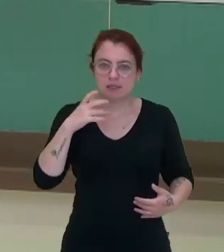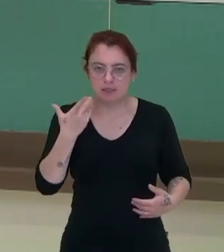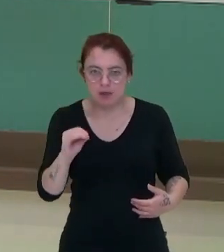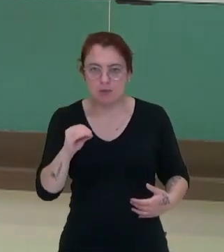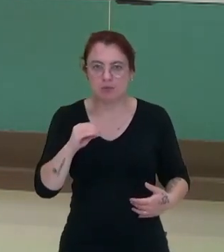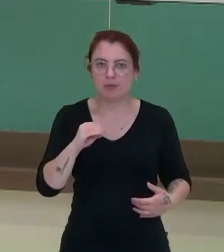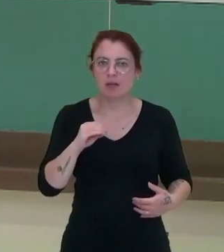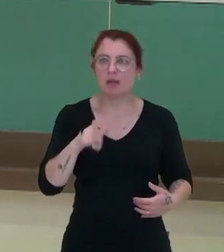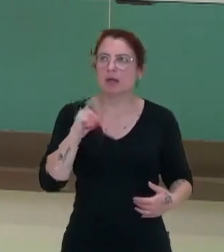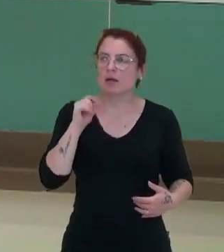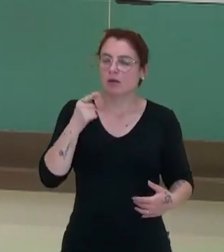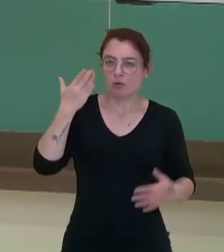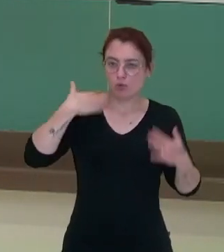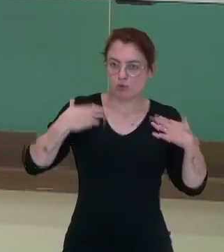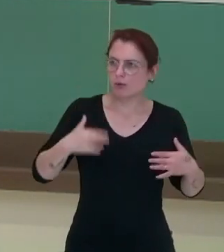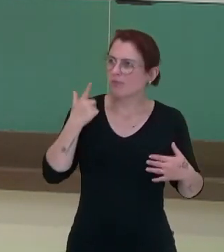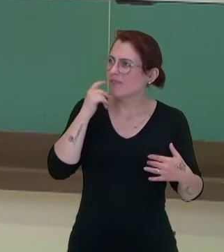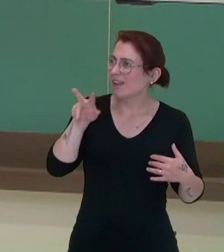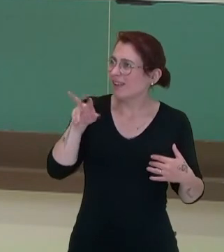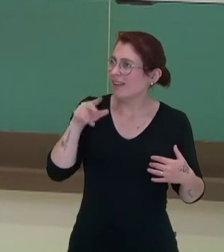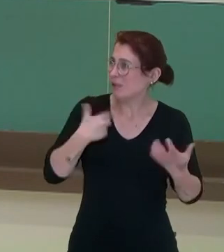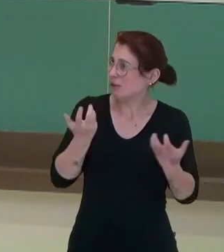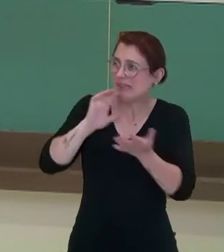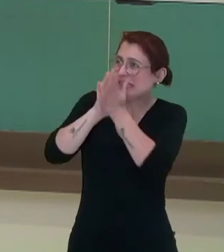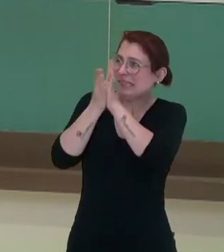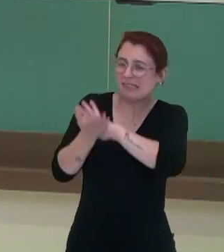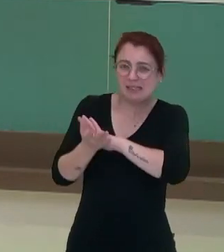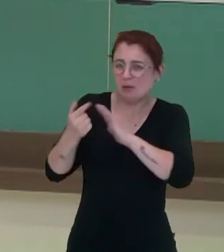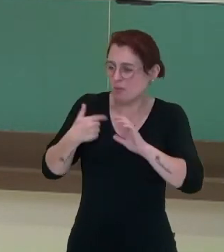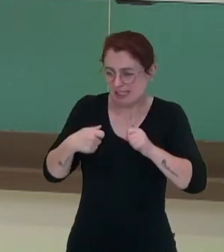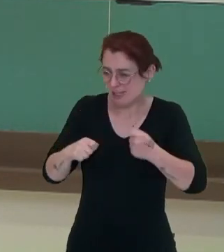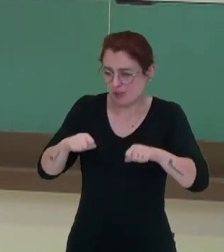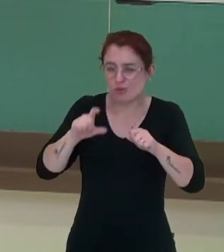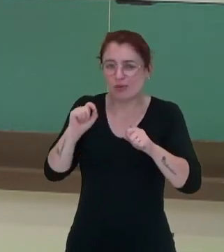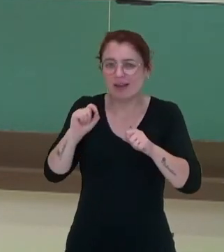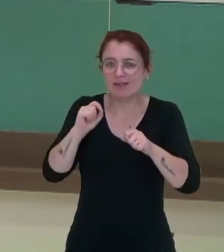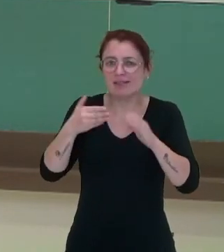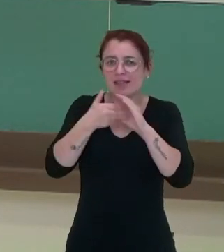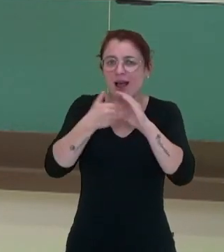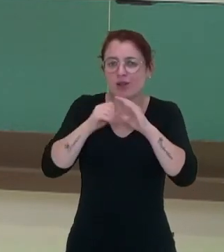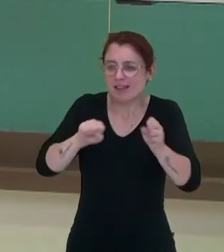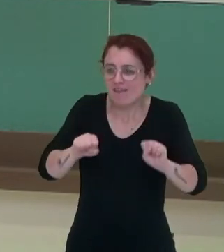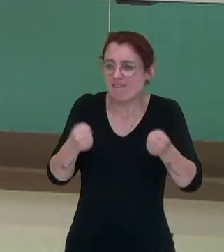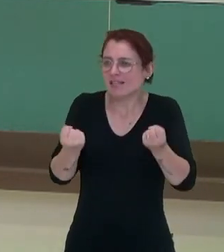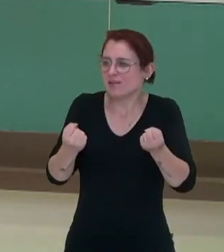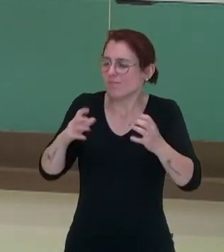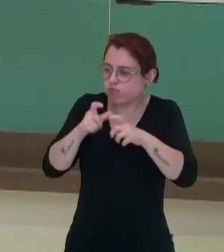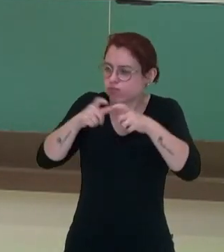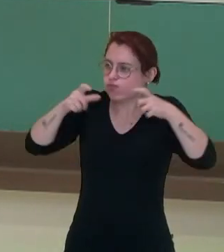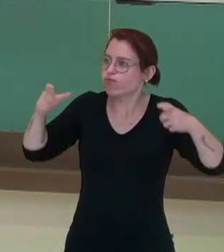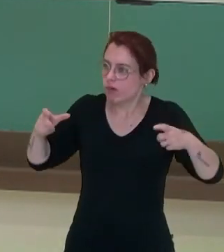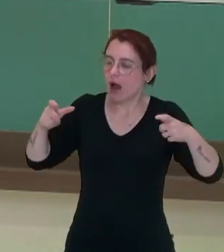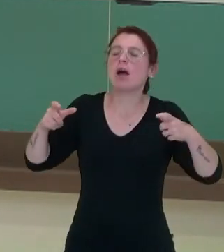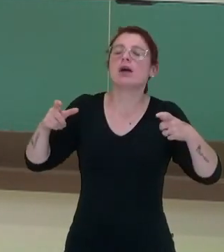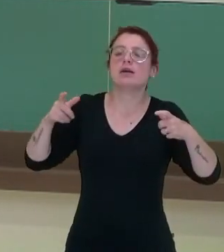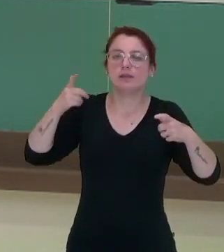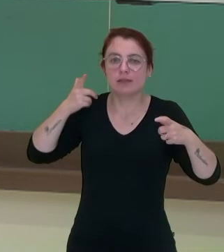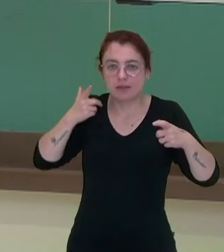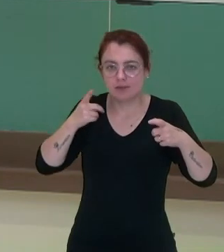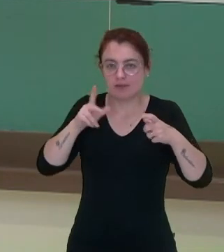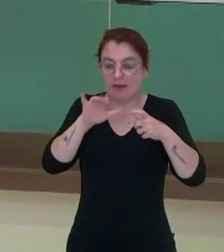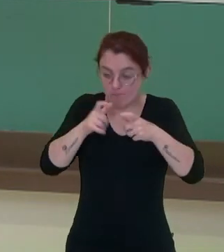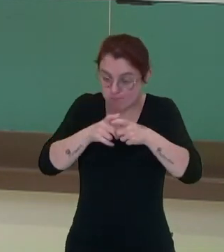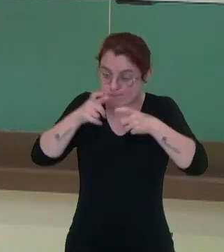aumenta o número dessas células, da célula de defesa. Esse aumento da quantidade vai aumentar